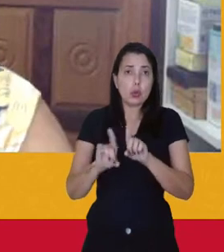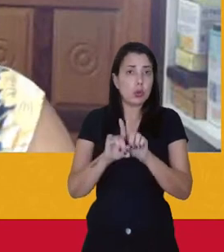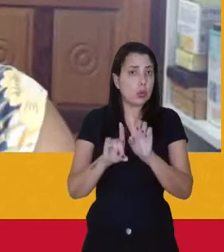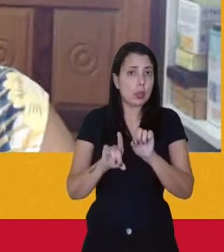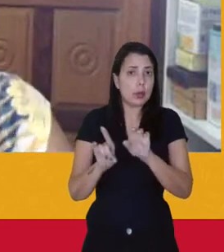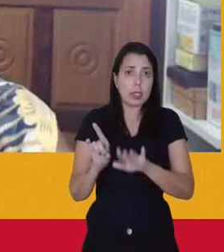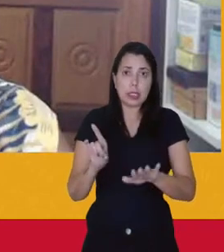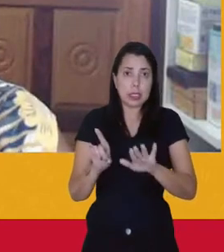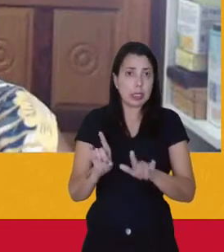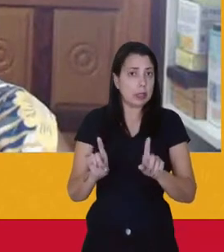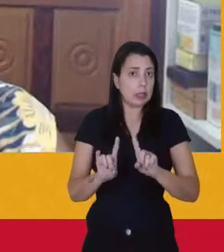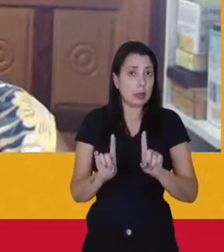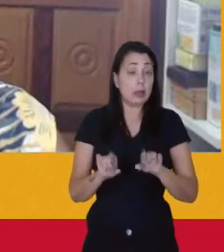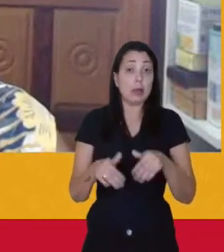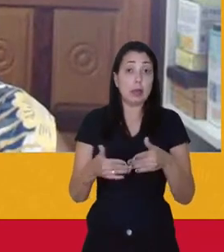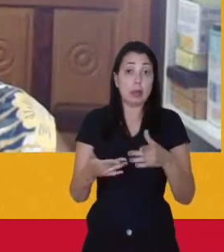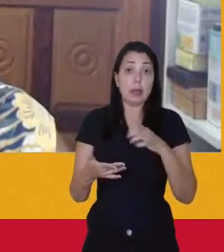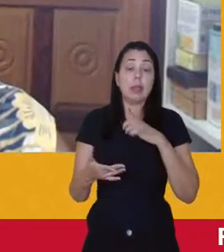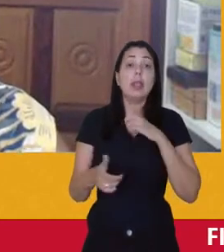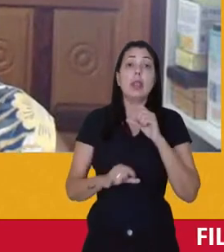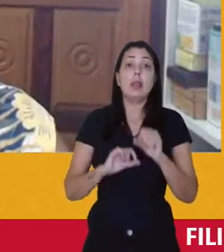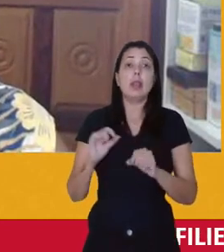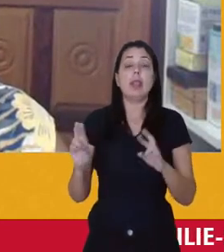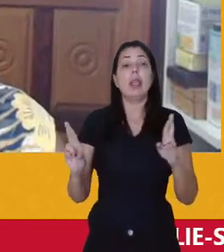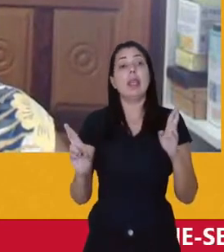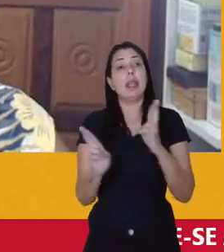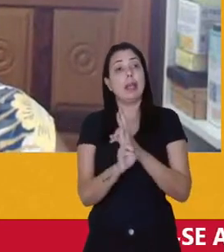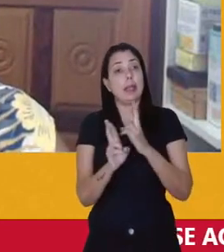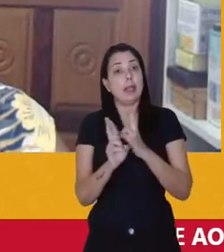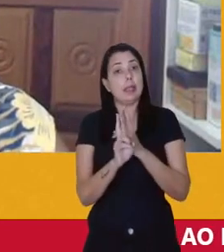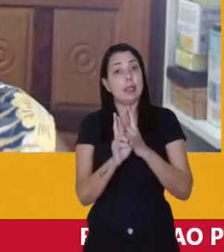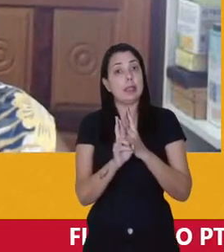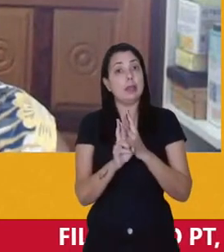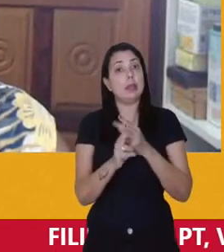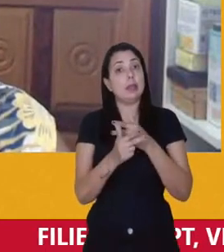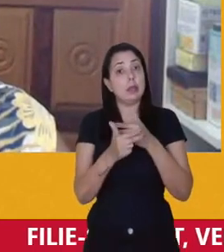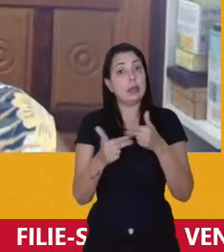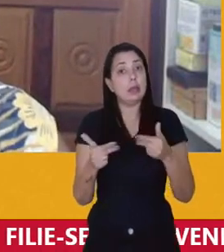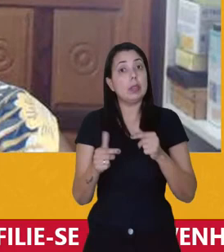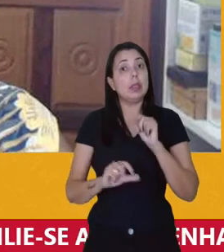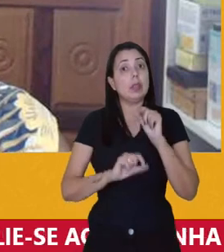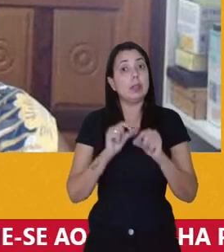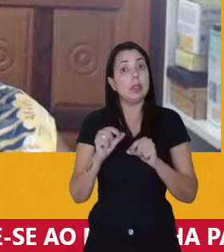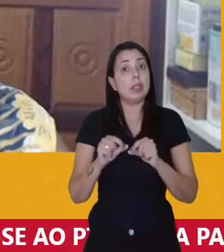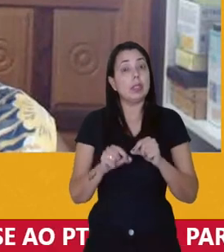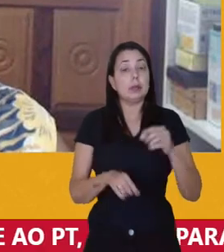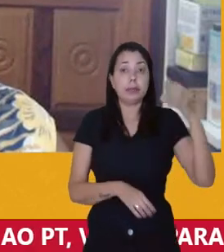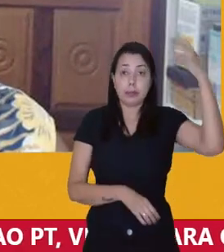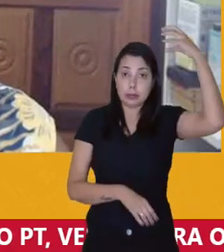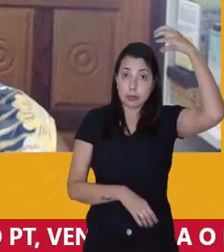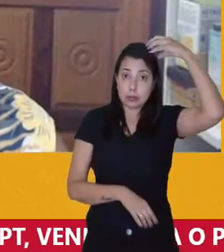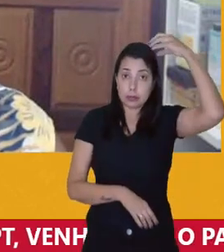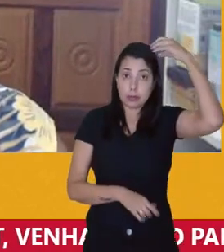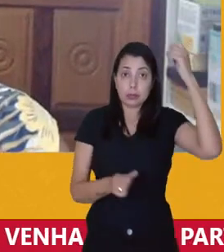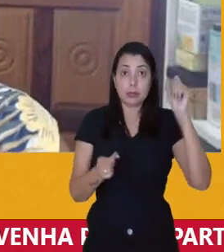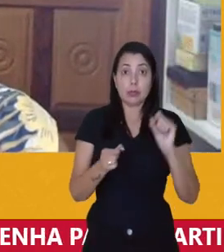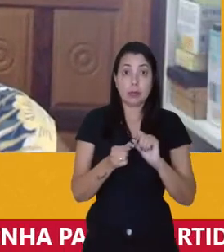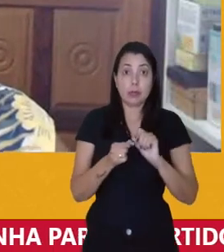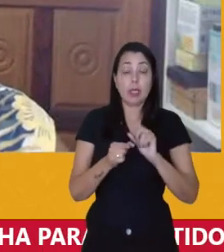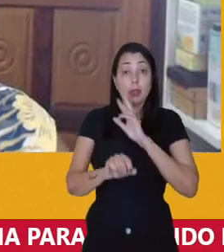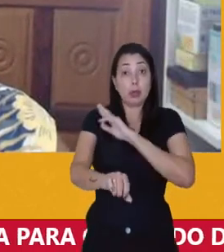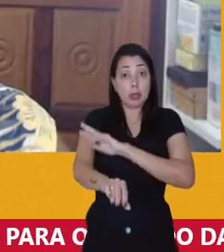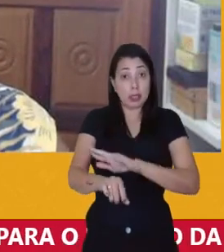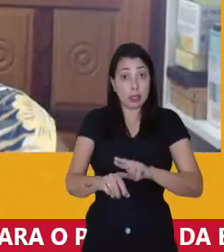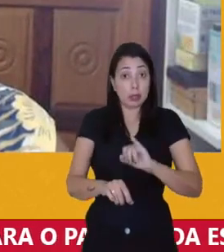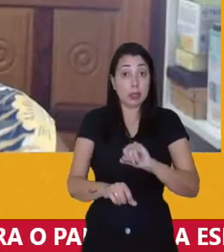as crianças, né? E isso tem muito a ver com facetas do colonialismo e facetas do racismo,